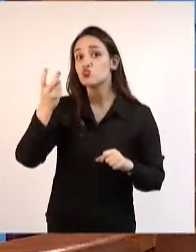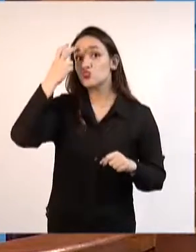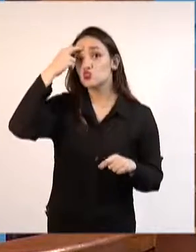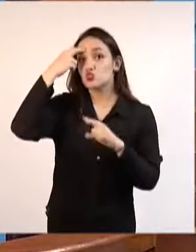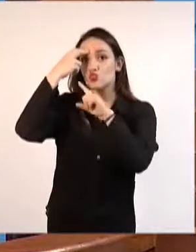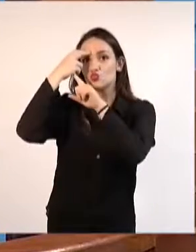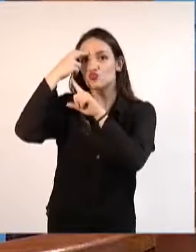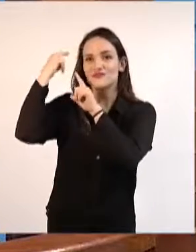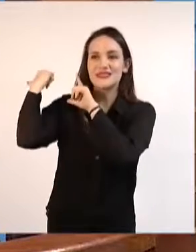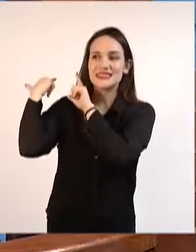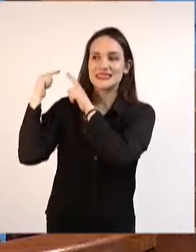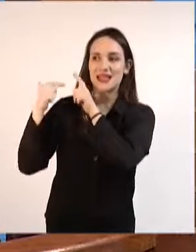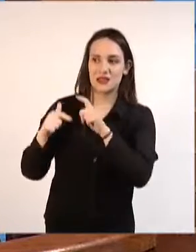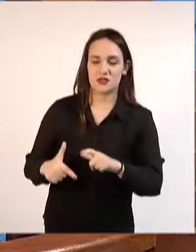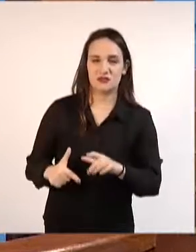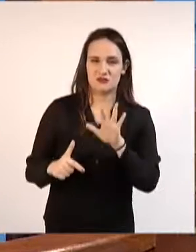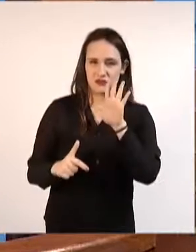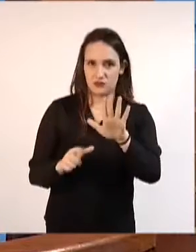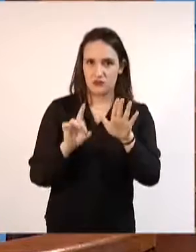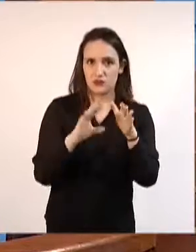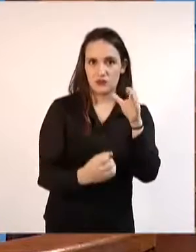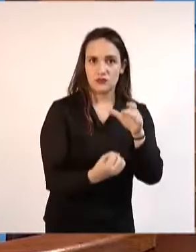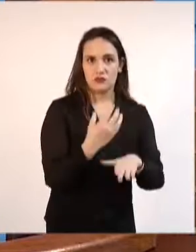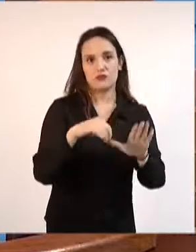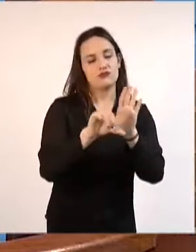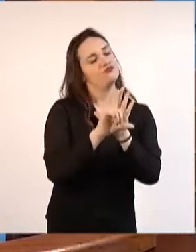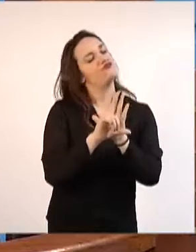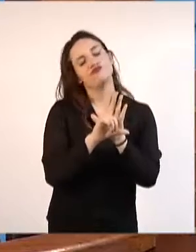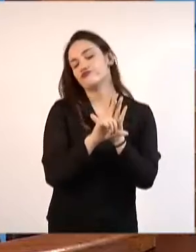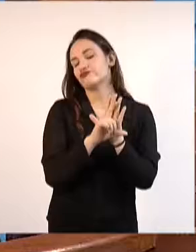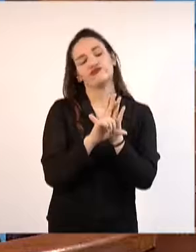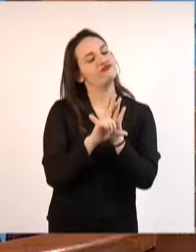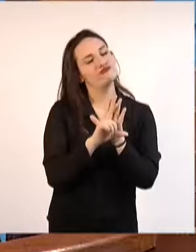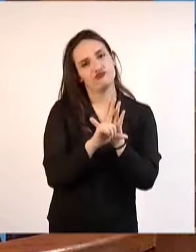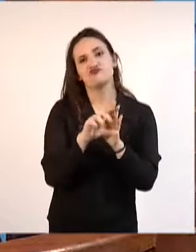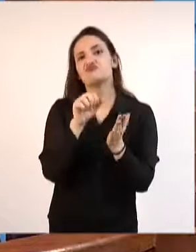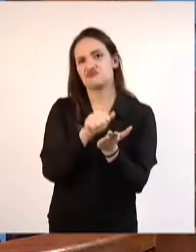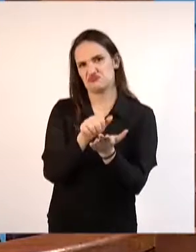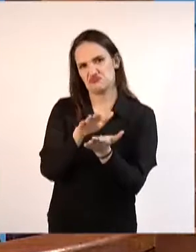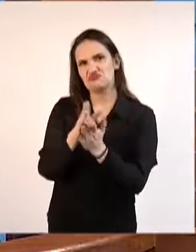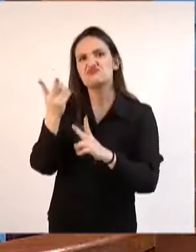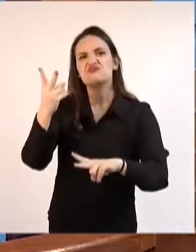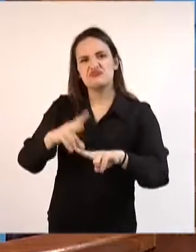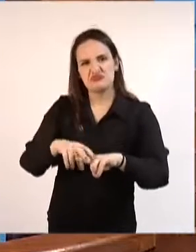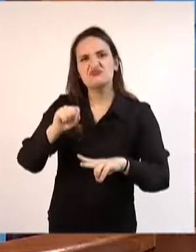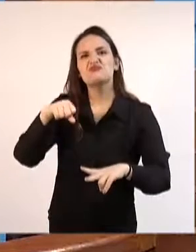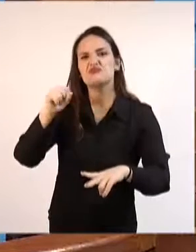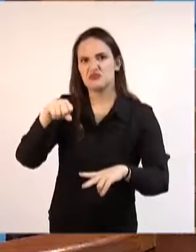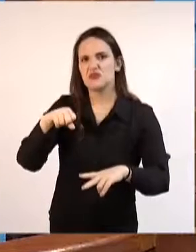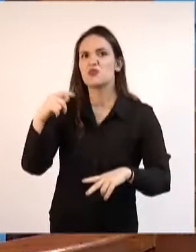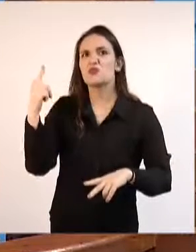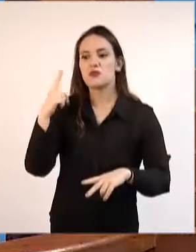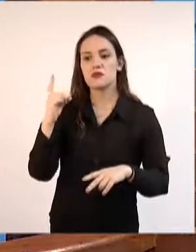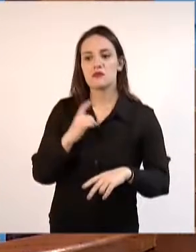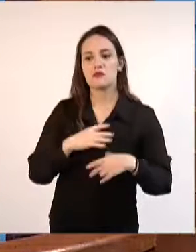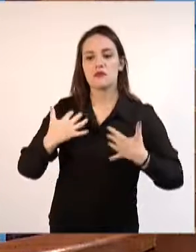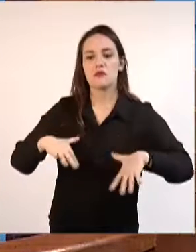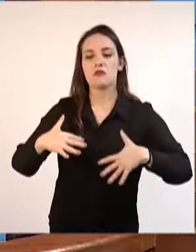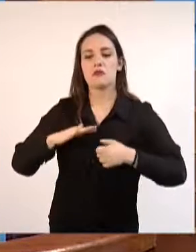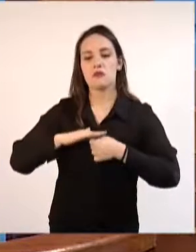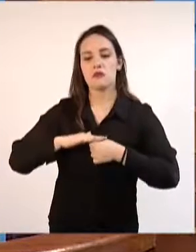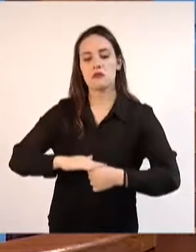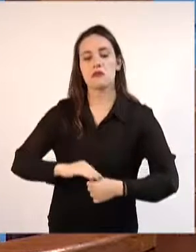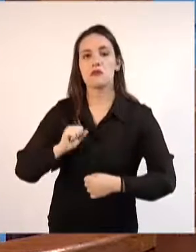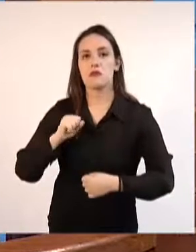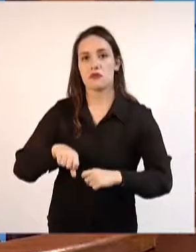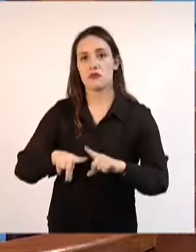não basta apenas a legislação, ela é importante, as penas são importantes para inibir o crime,